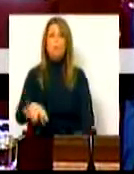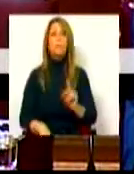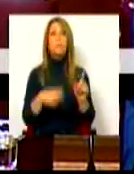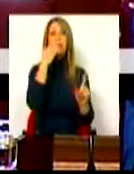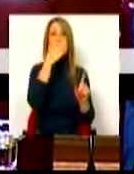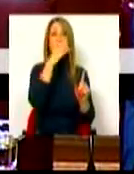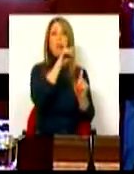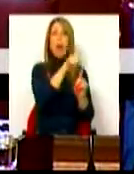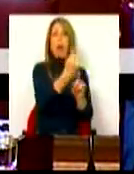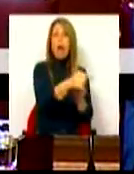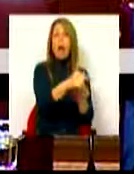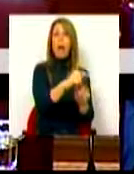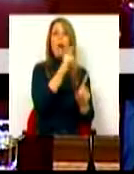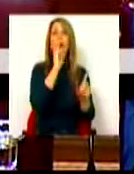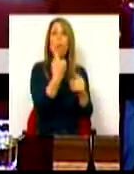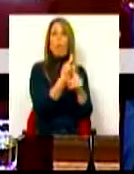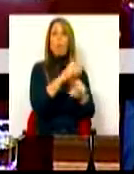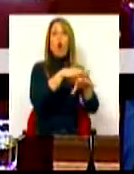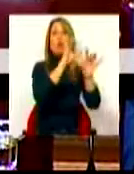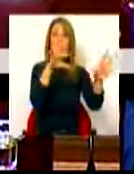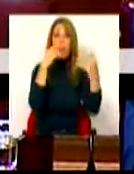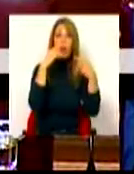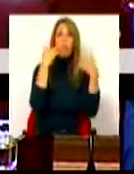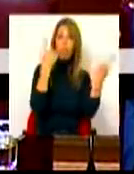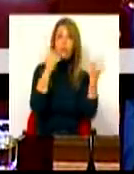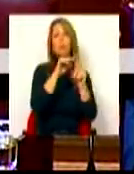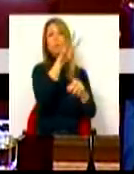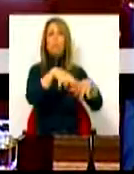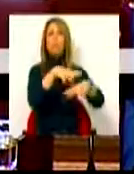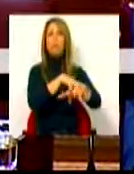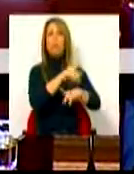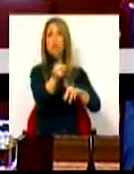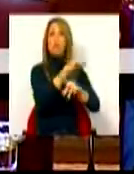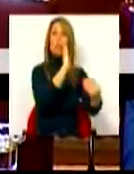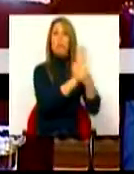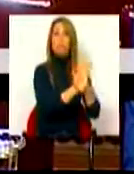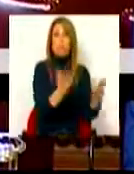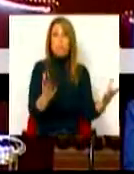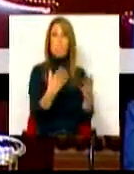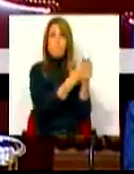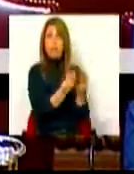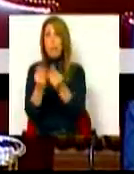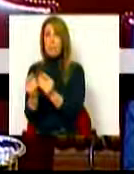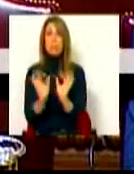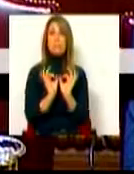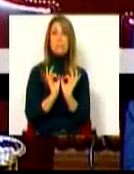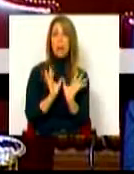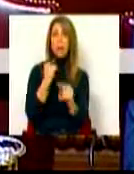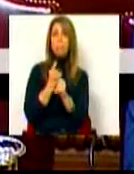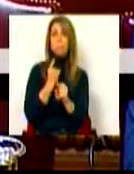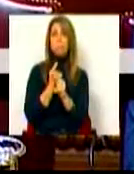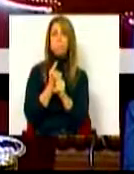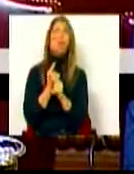uma operação num hospital público com um problema é julgada na administrativa. A matéria é materialmente a mesma e isso tem gerado, de